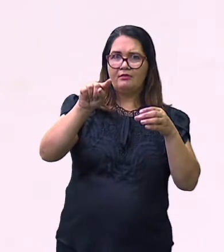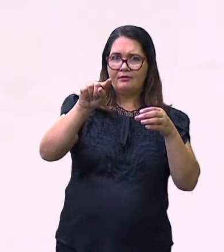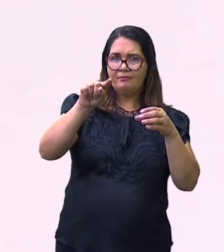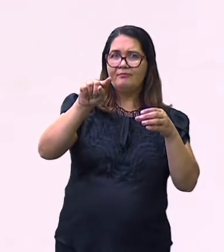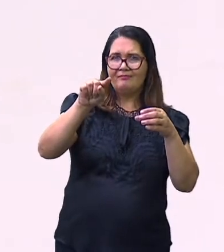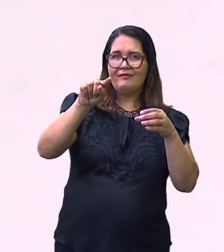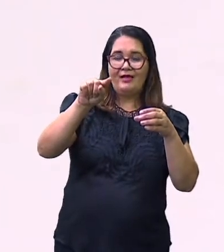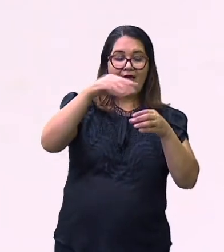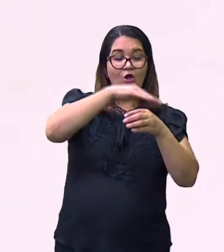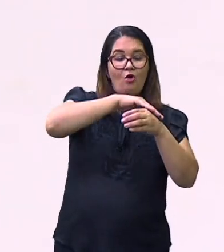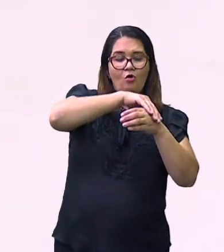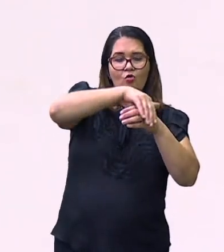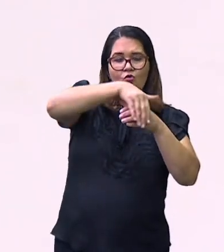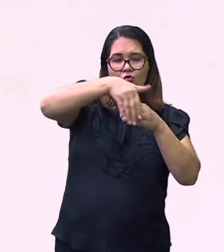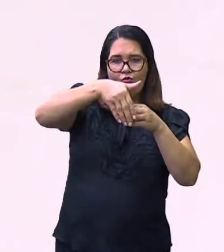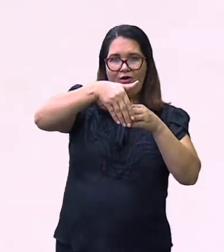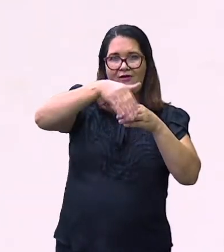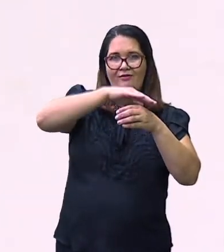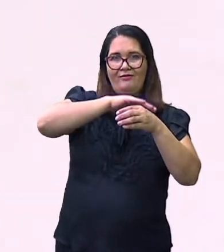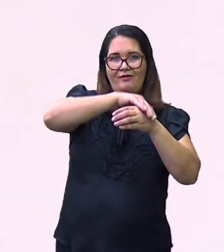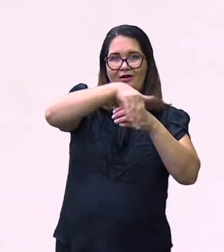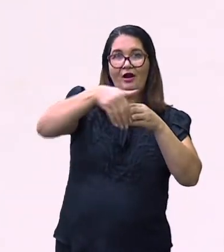membrana plasmática.